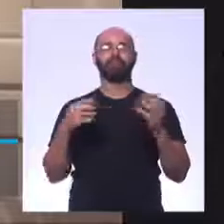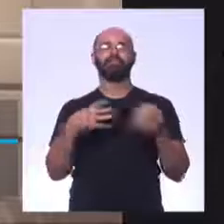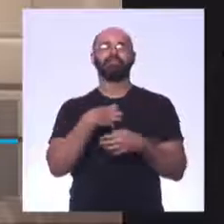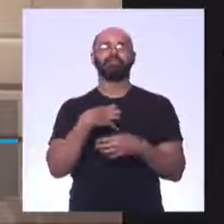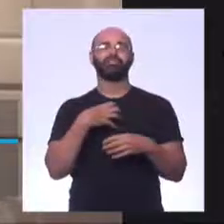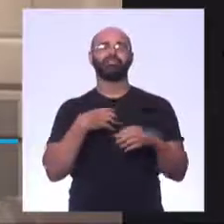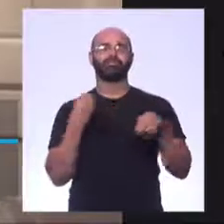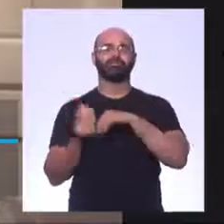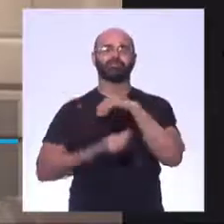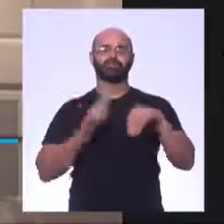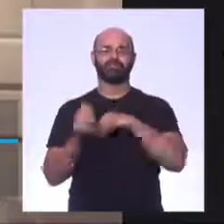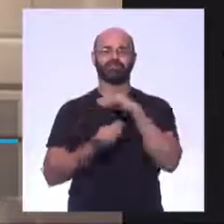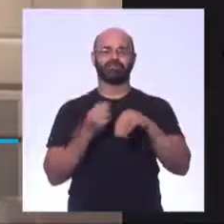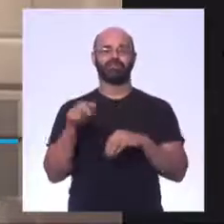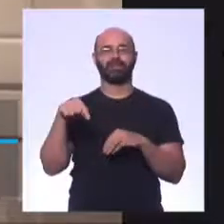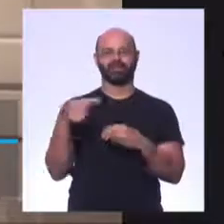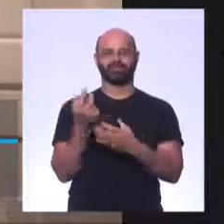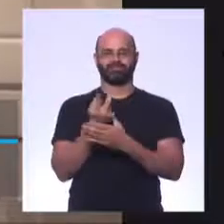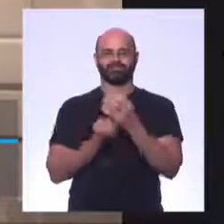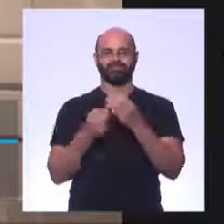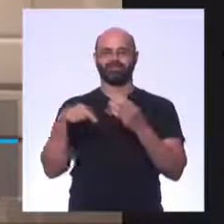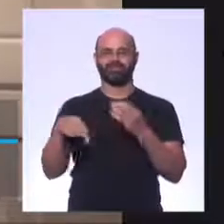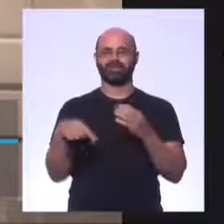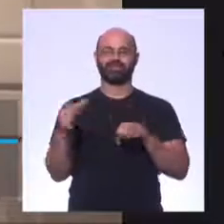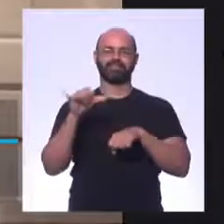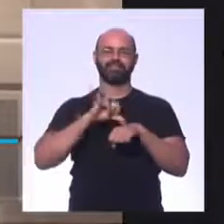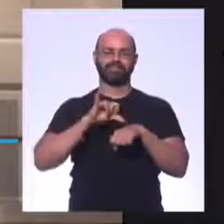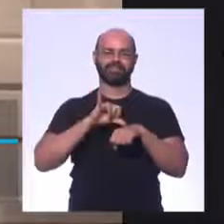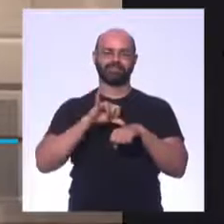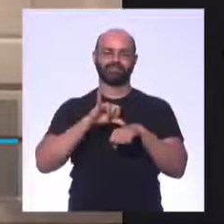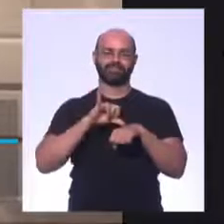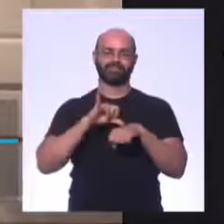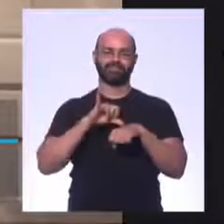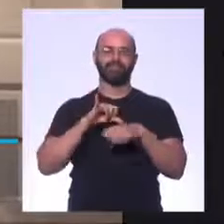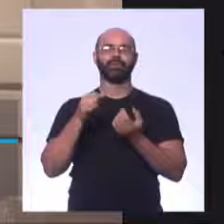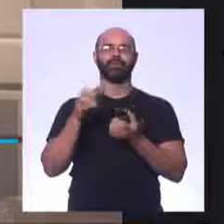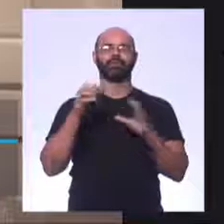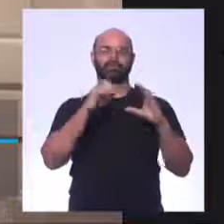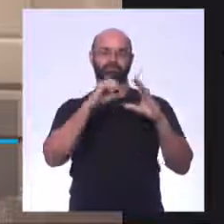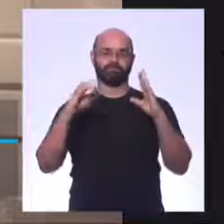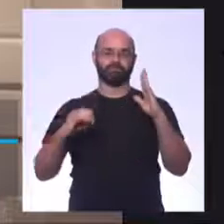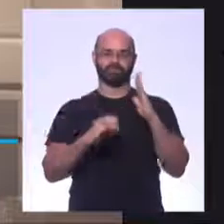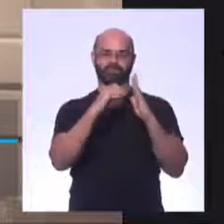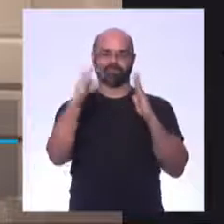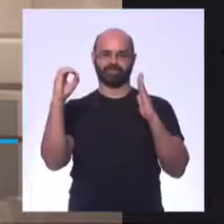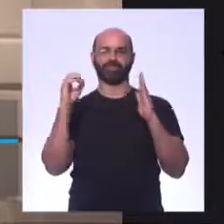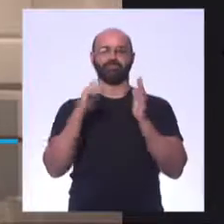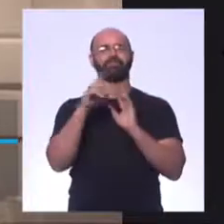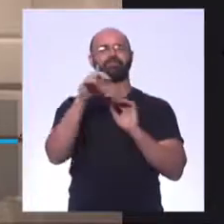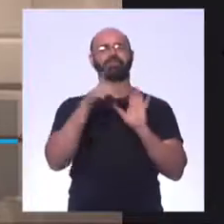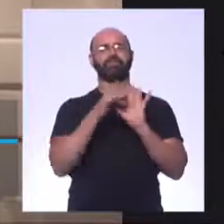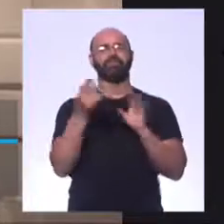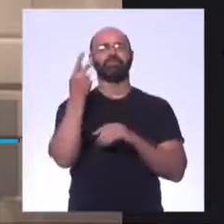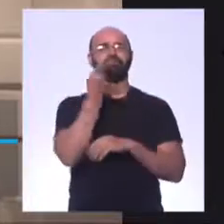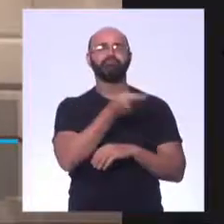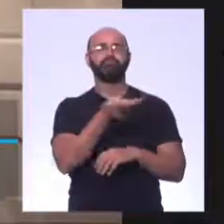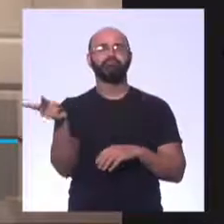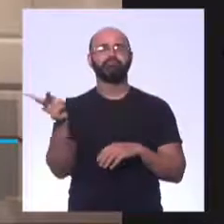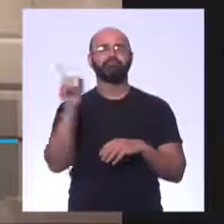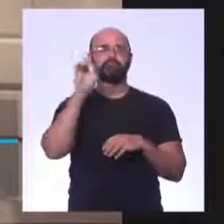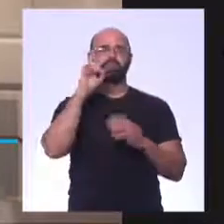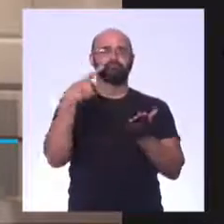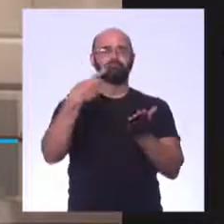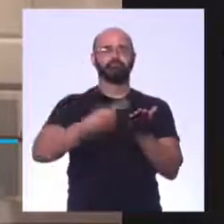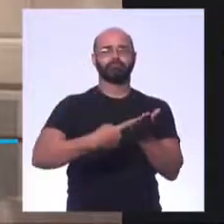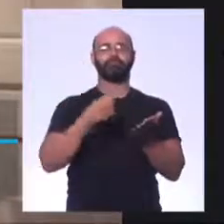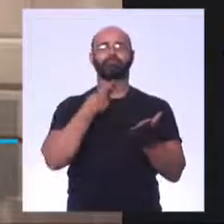Mídias. Então, novamente, eu coloco aqui o nosso site para que você possa agendar a sua visita e possa conhecer esse espaço